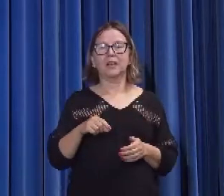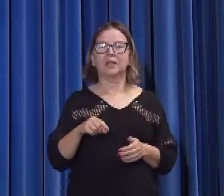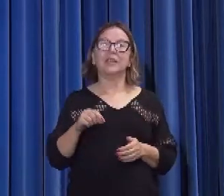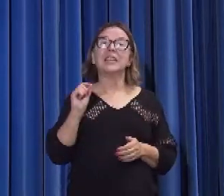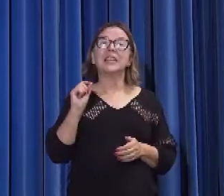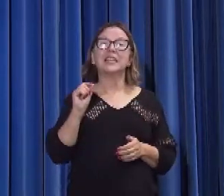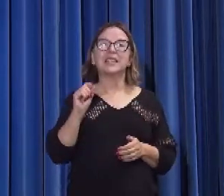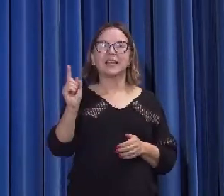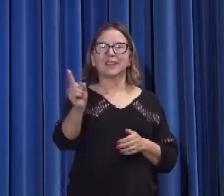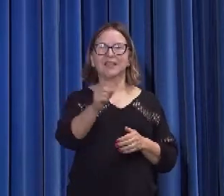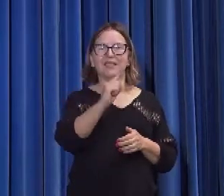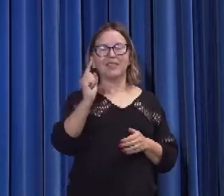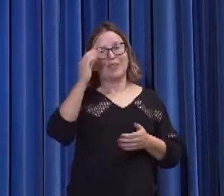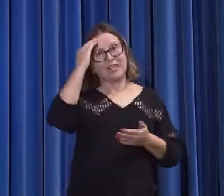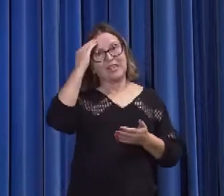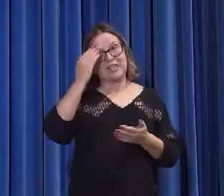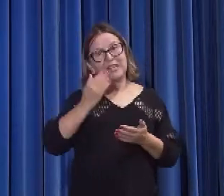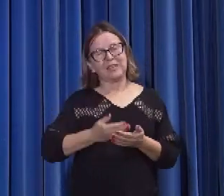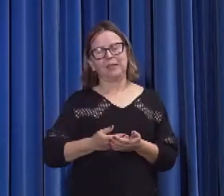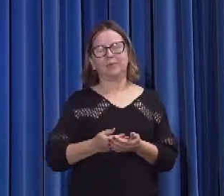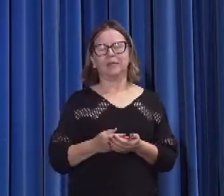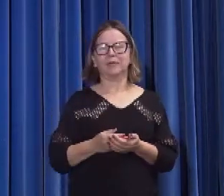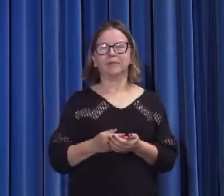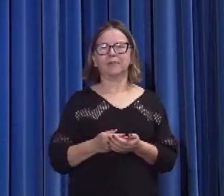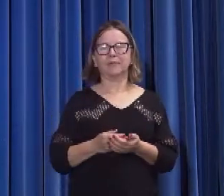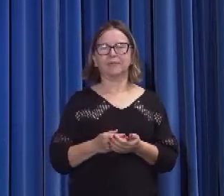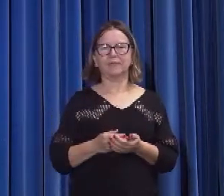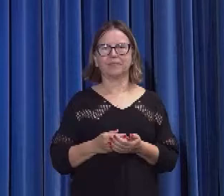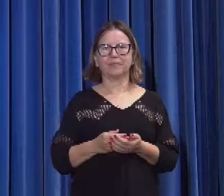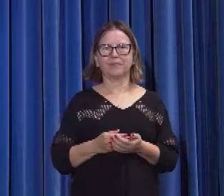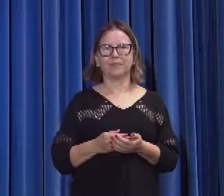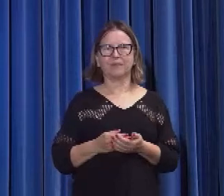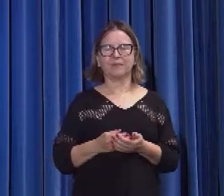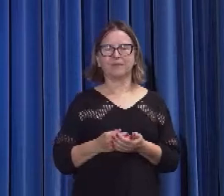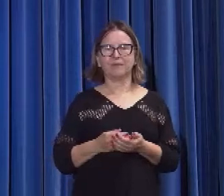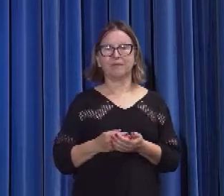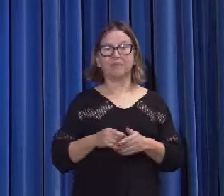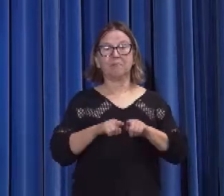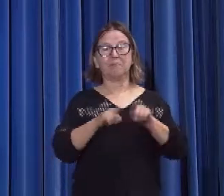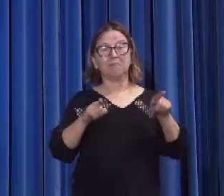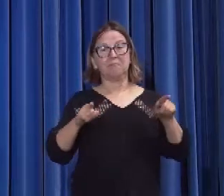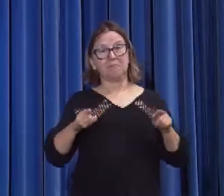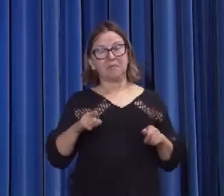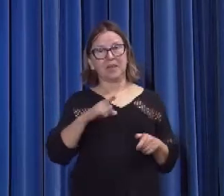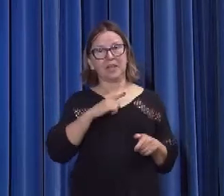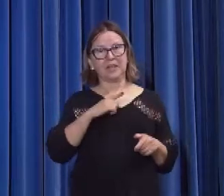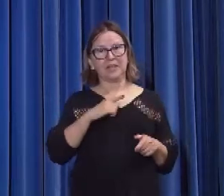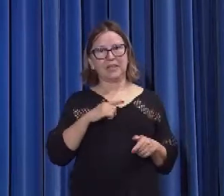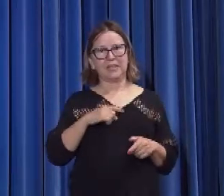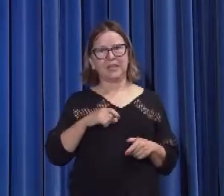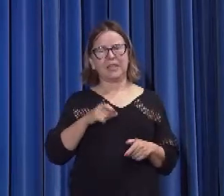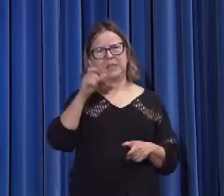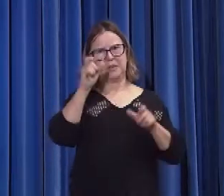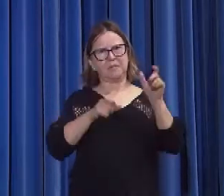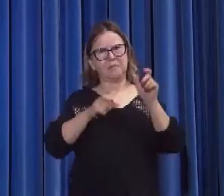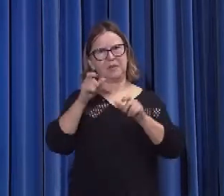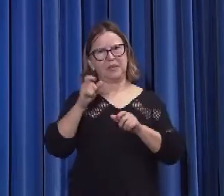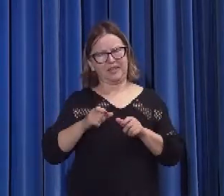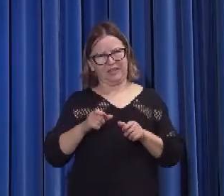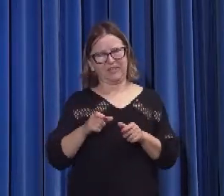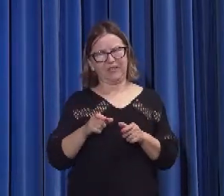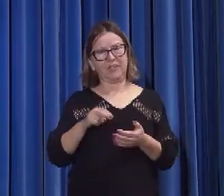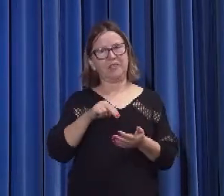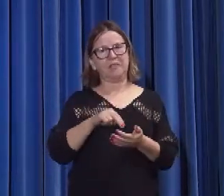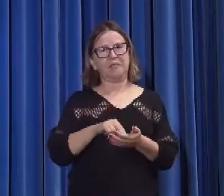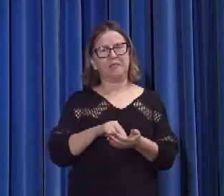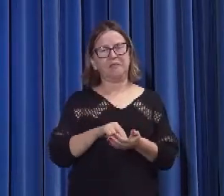E não raro, essa crença está fundamentada em premissas falsas. James Montgomery Boyce, teólogo e pastor